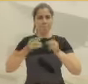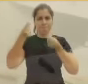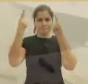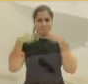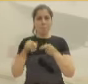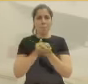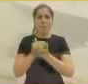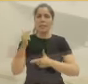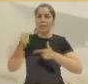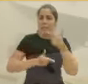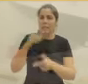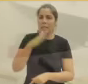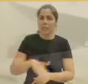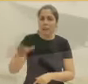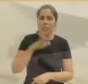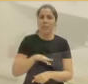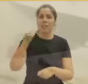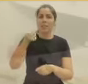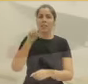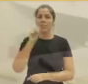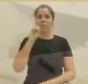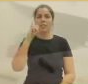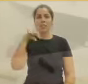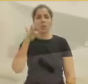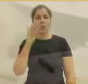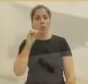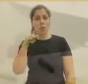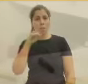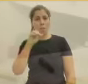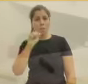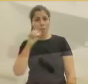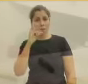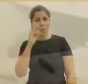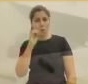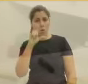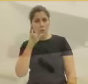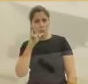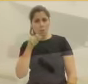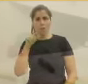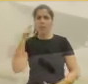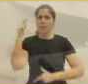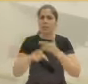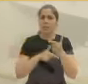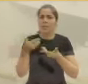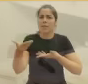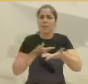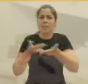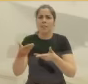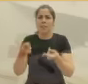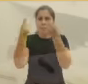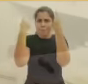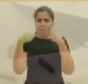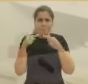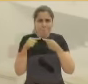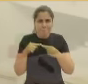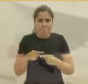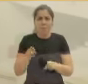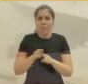o início do trabalho com a criança, com essa sintomatologia, é um trabalho de integração sensorial e de